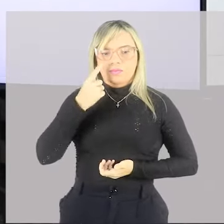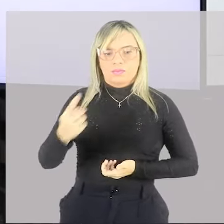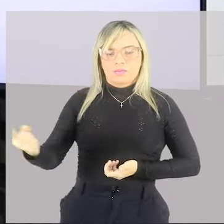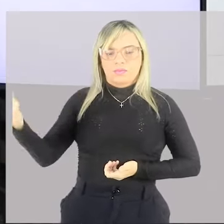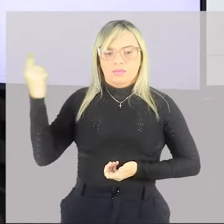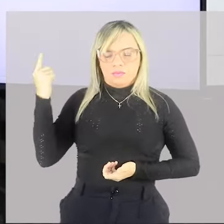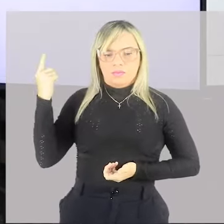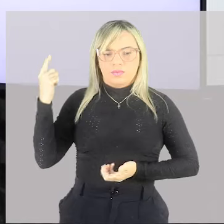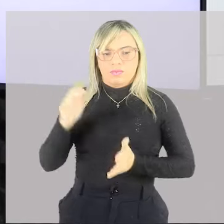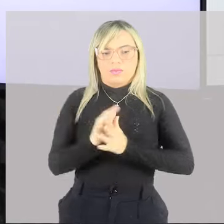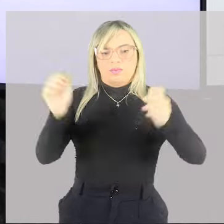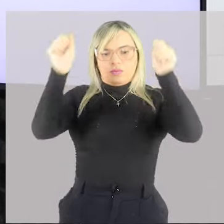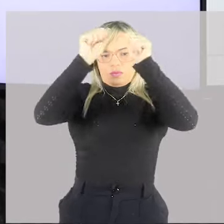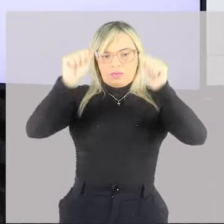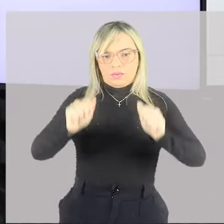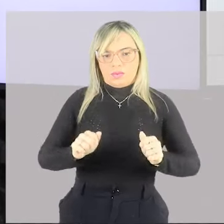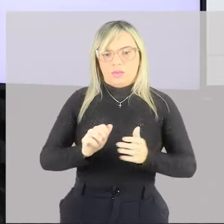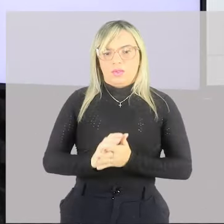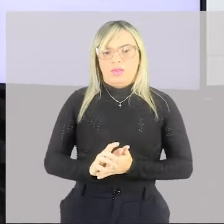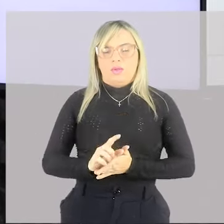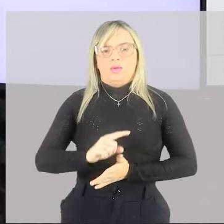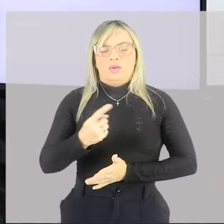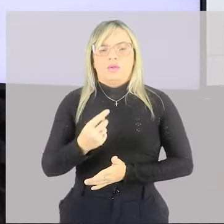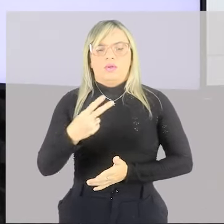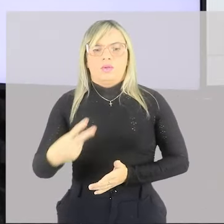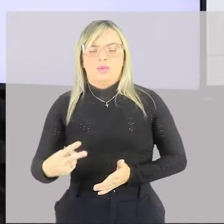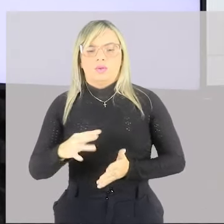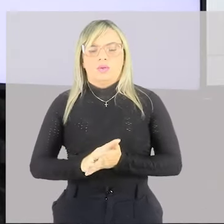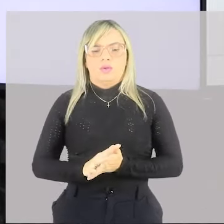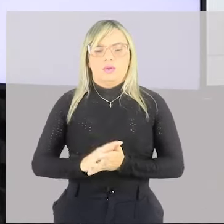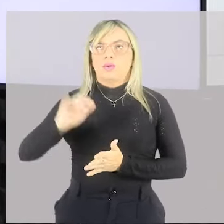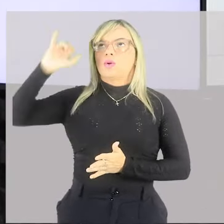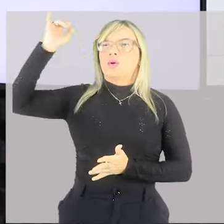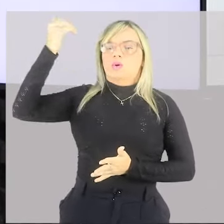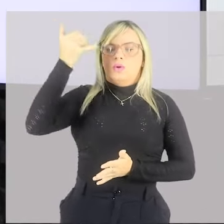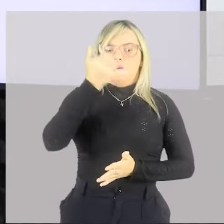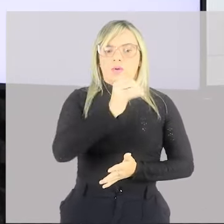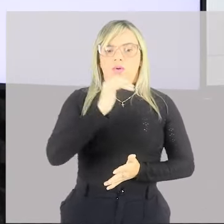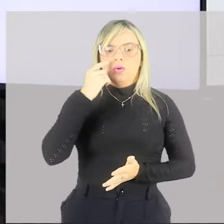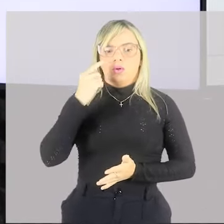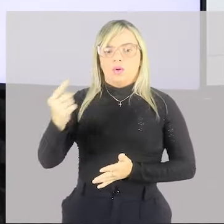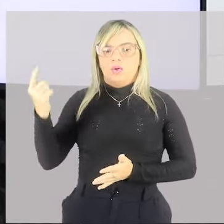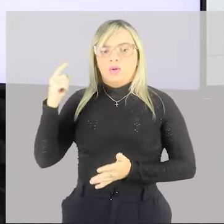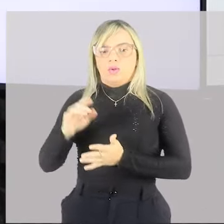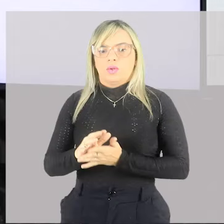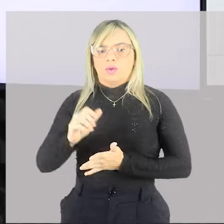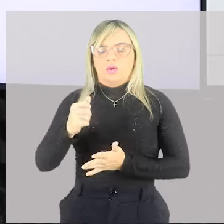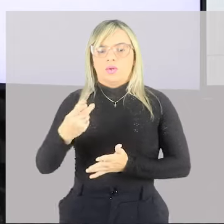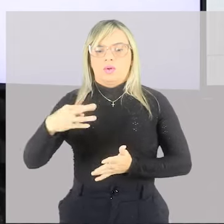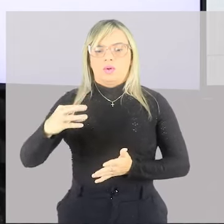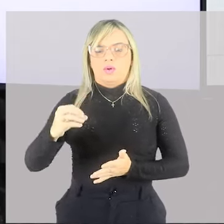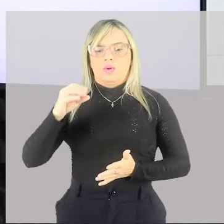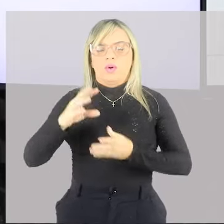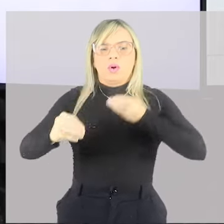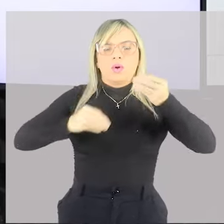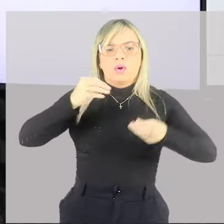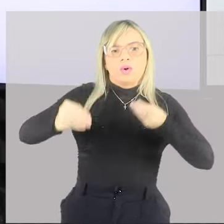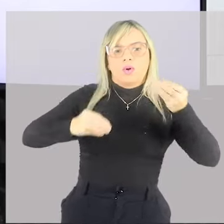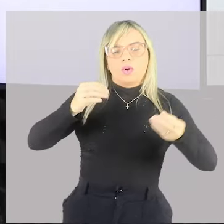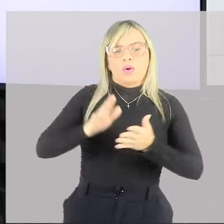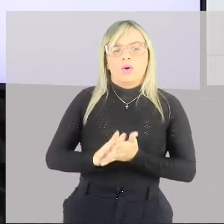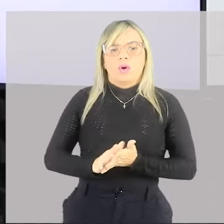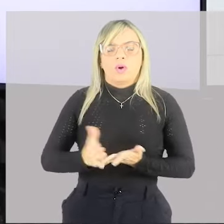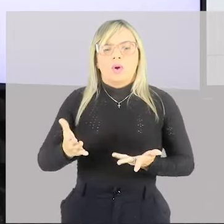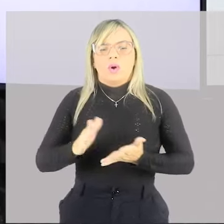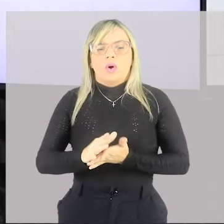está aqui é um dos 12 Profetas que fica no adro professor que é adro Pois é adro é como o teu avô